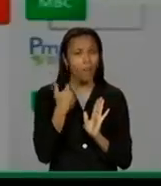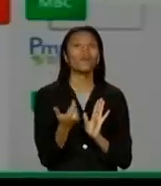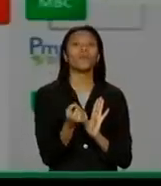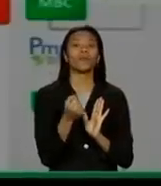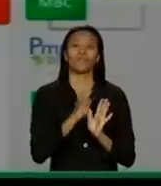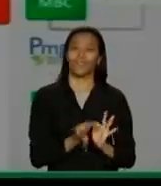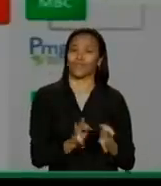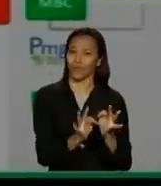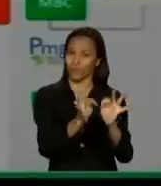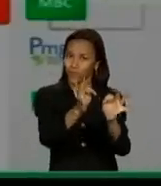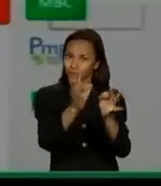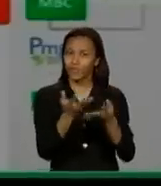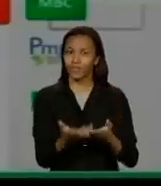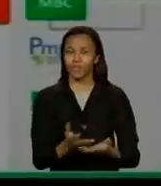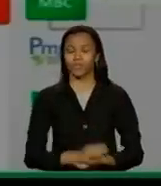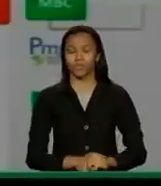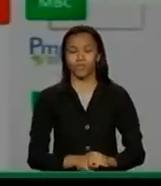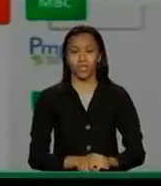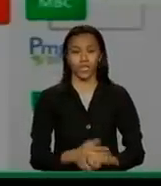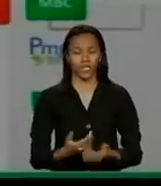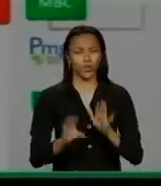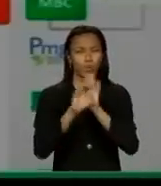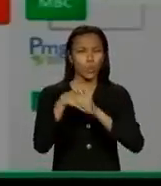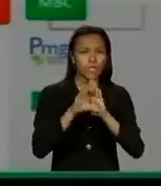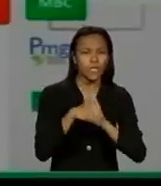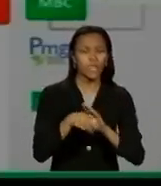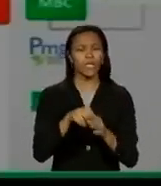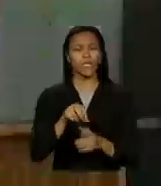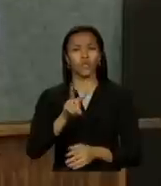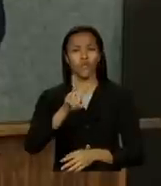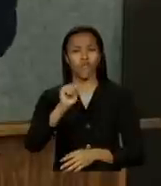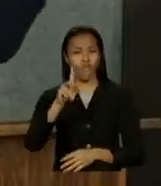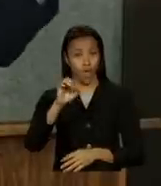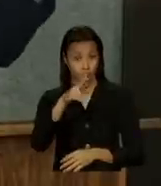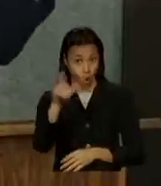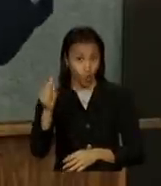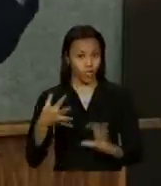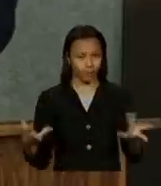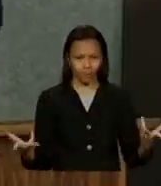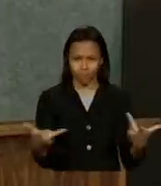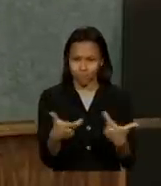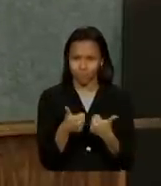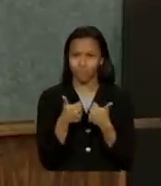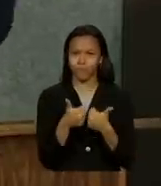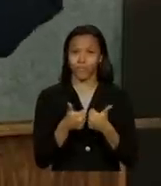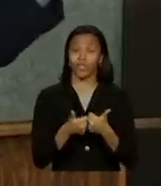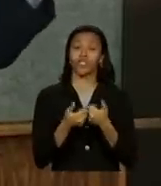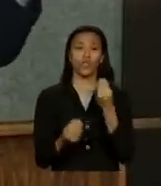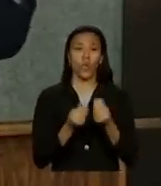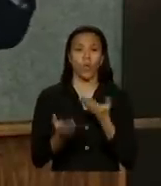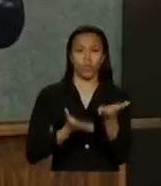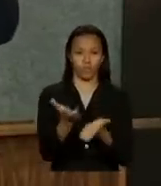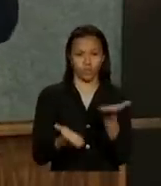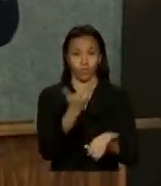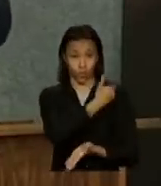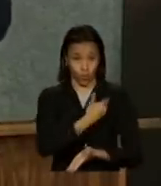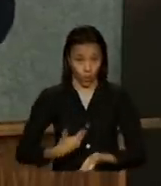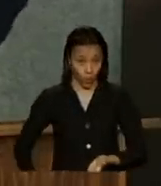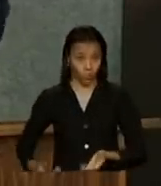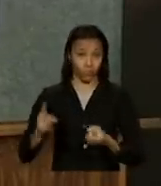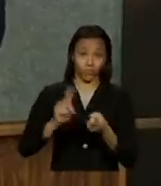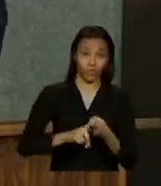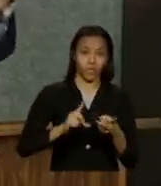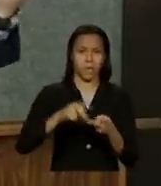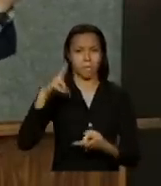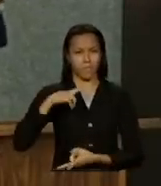que a os conceitos e valores de igualidade do setor público e privado fossem com